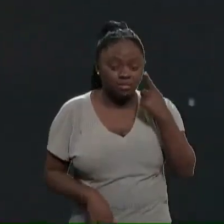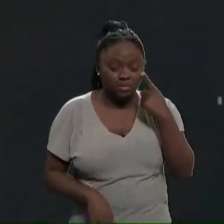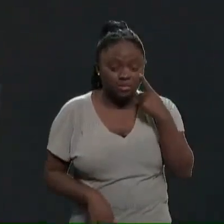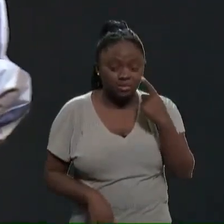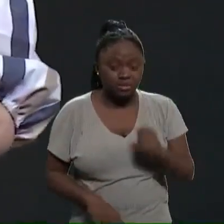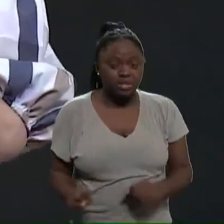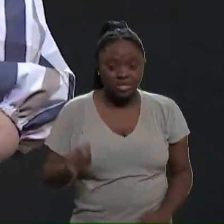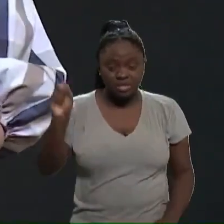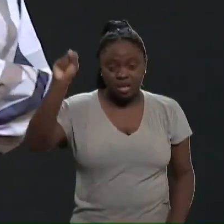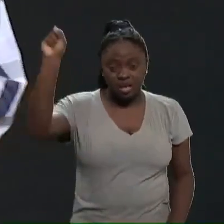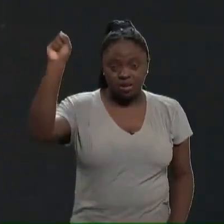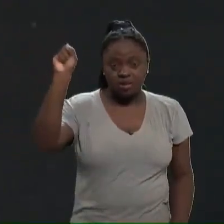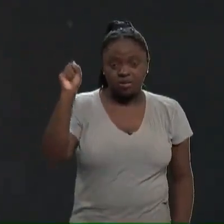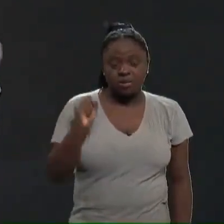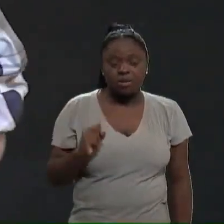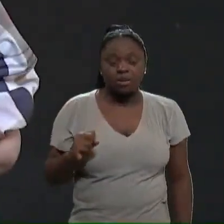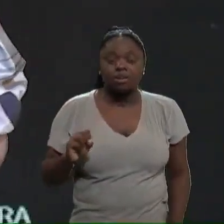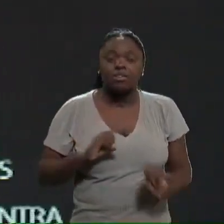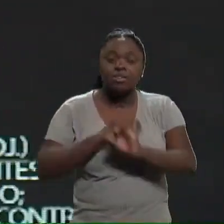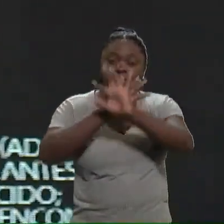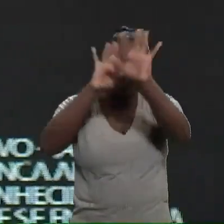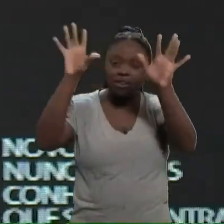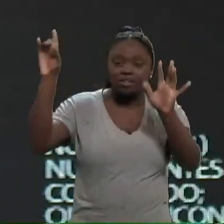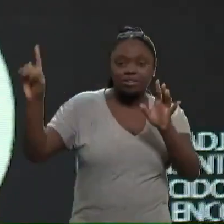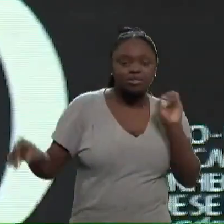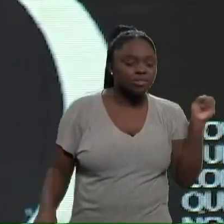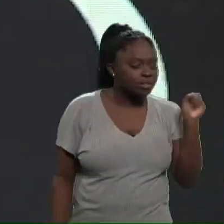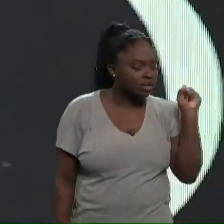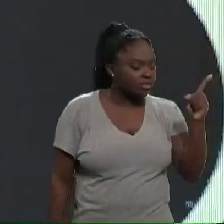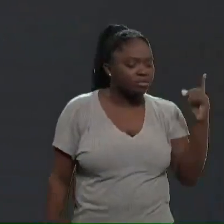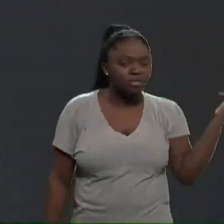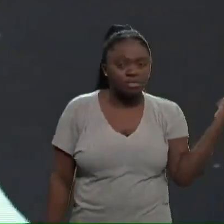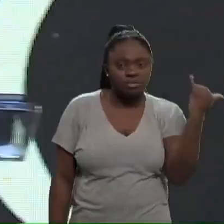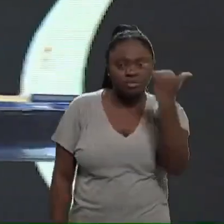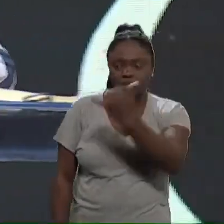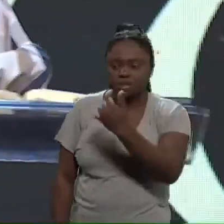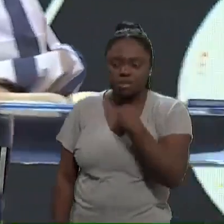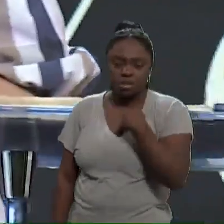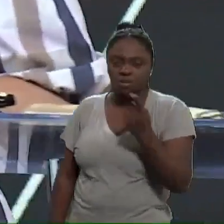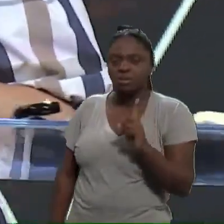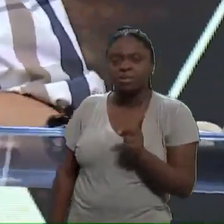de Saul, e glória a Deus que é Davi quem está falando com Saul e não eu.